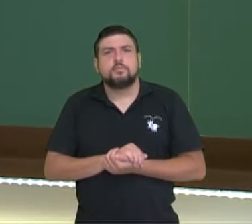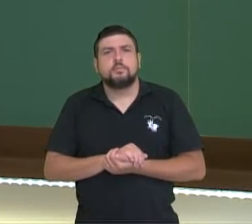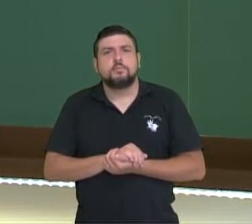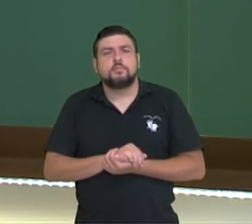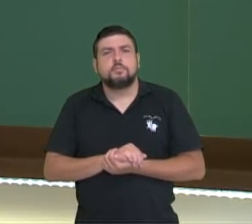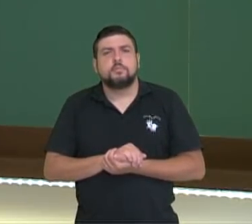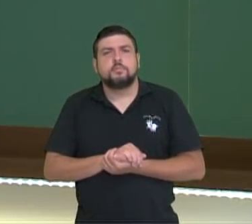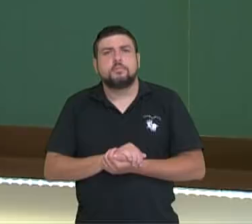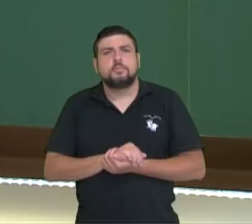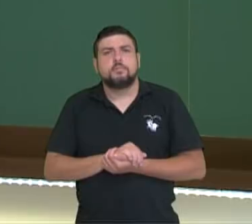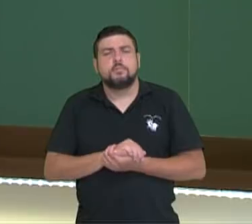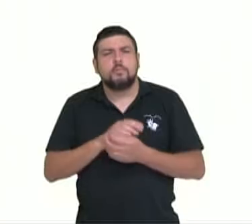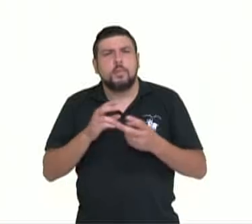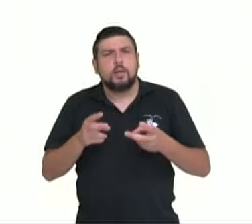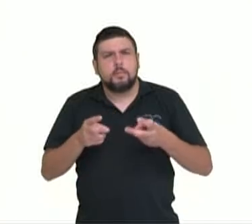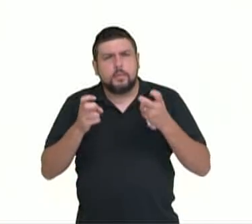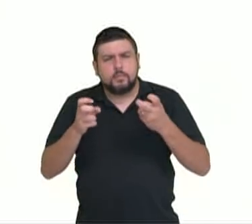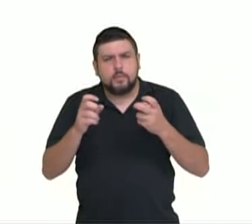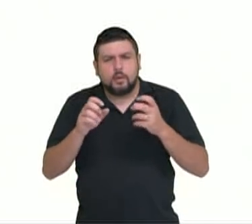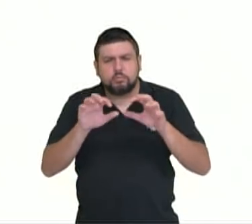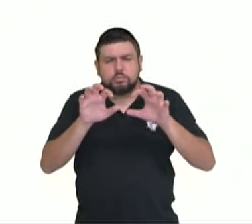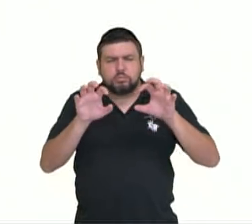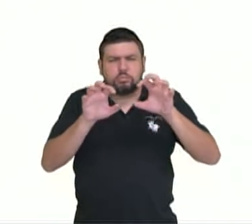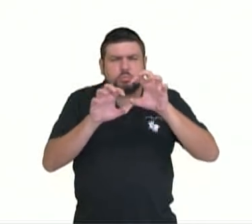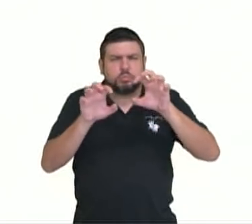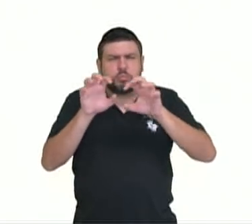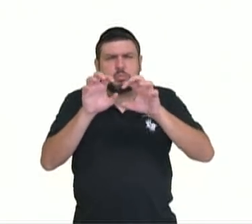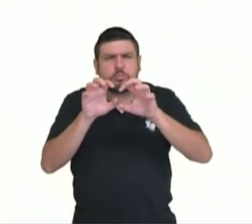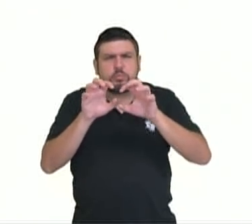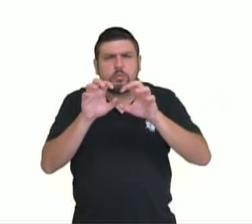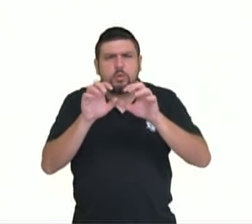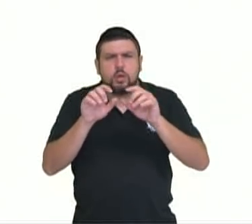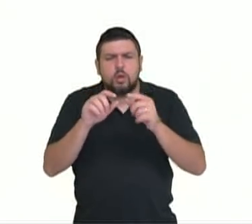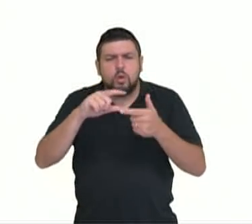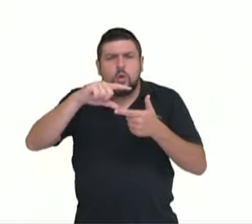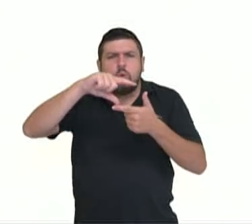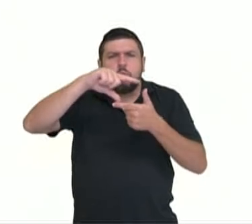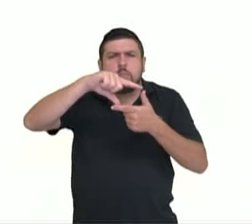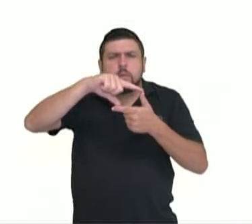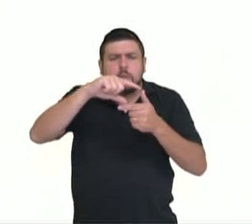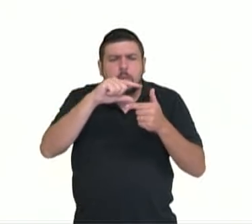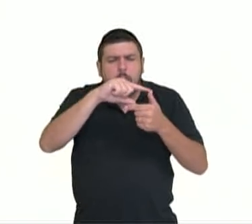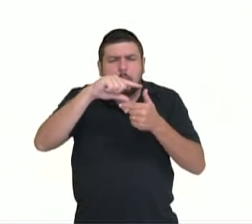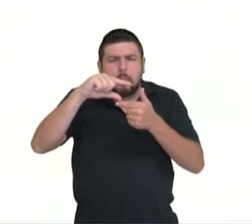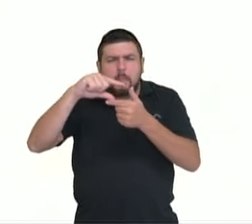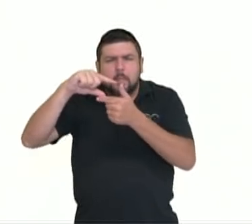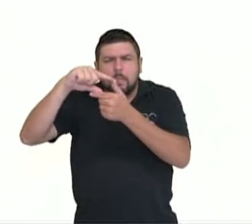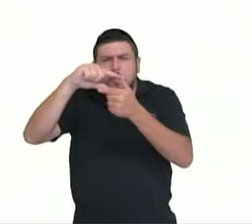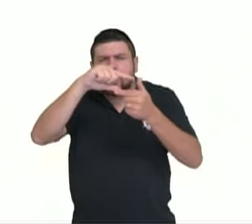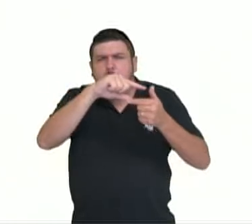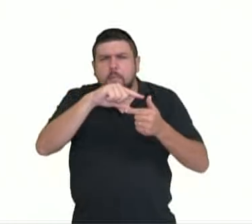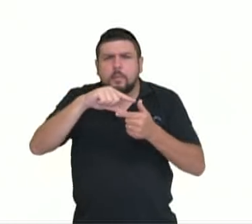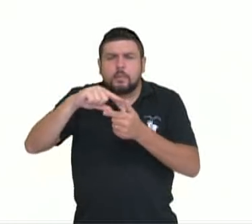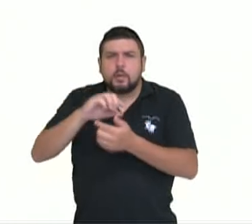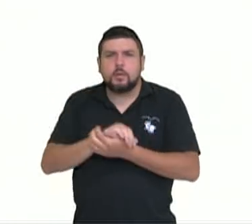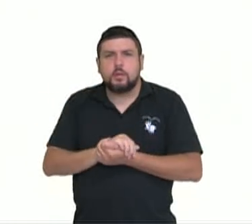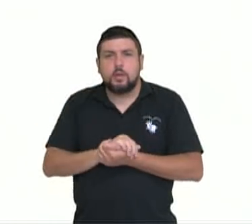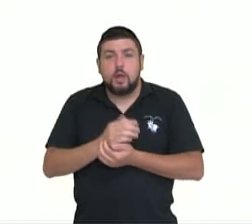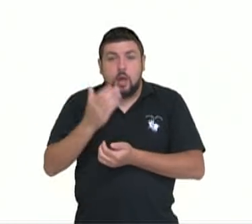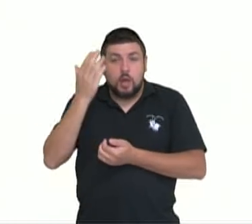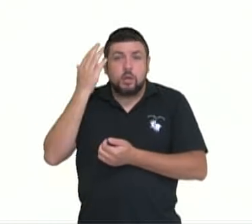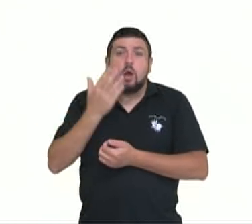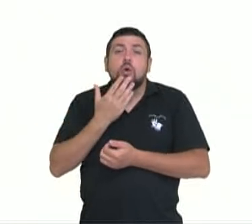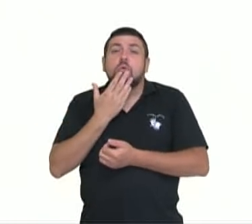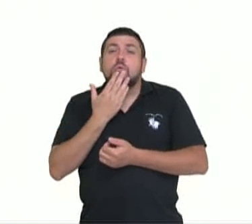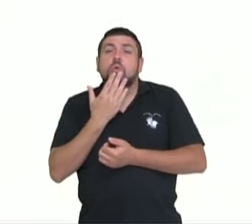eram muito ruins, os pixels eram muito grandes, né? As telas eram monocromáticas,